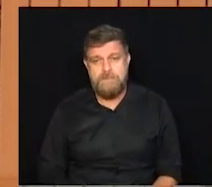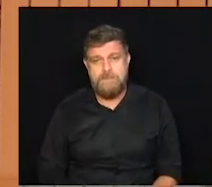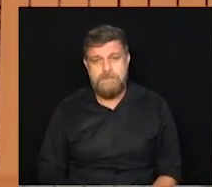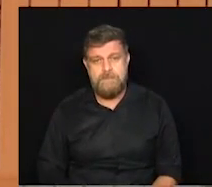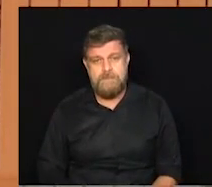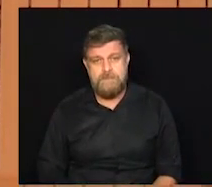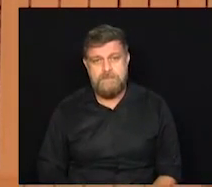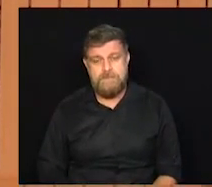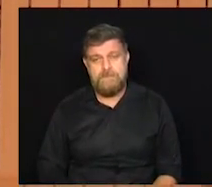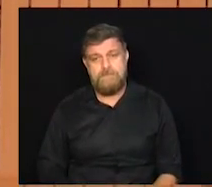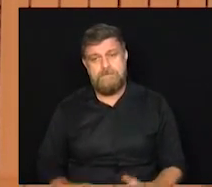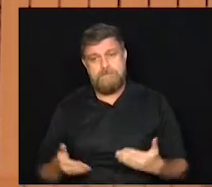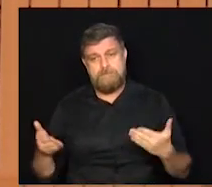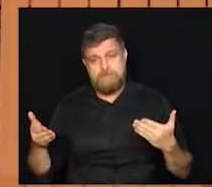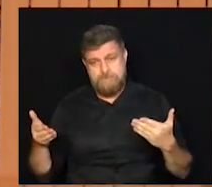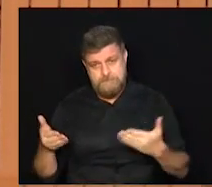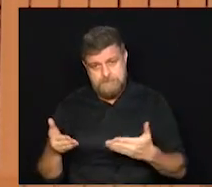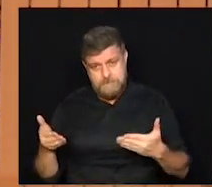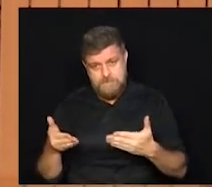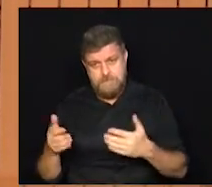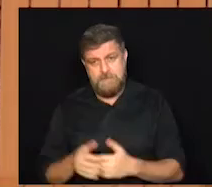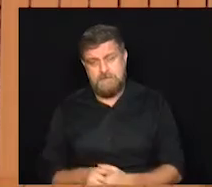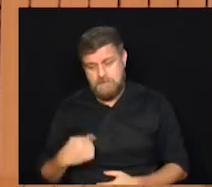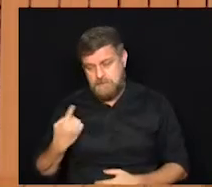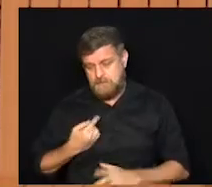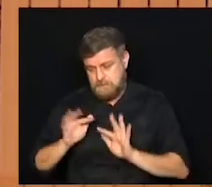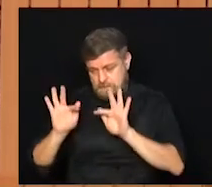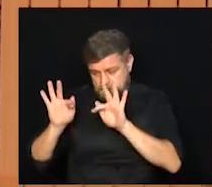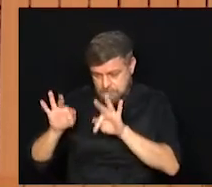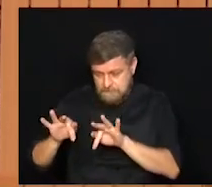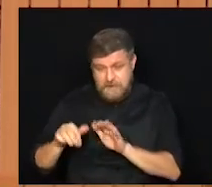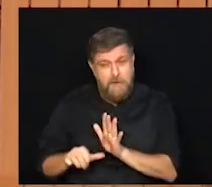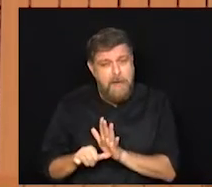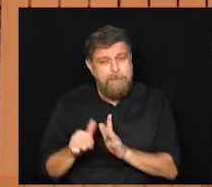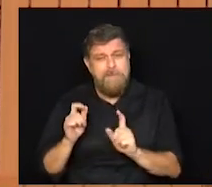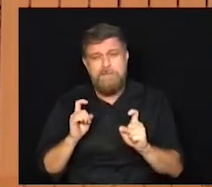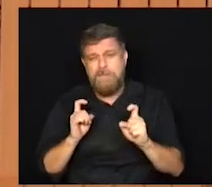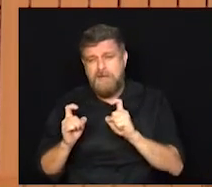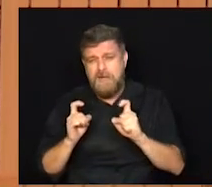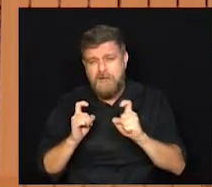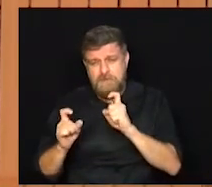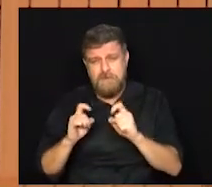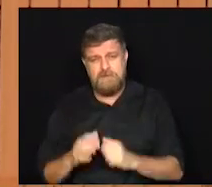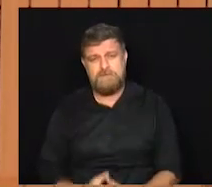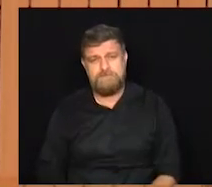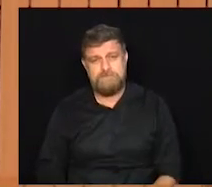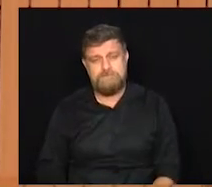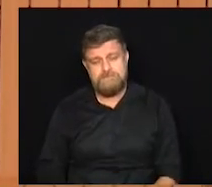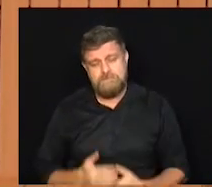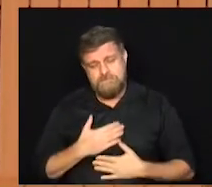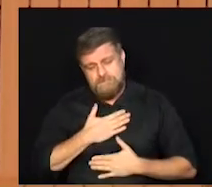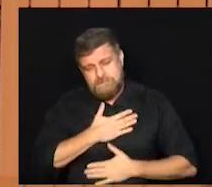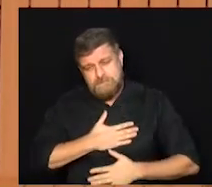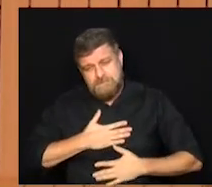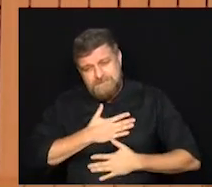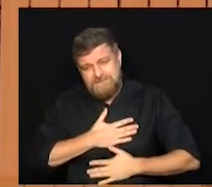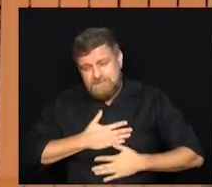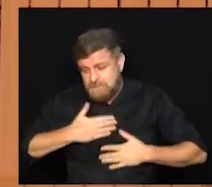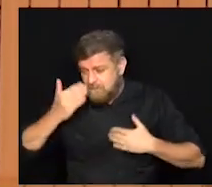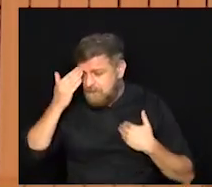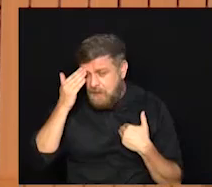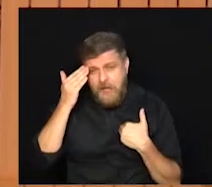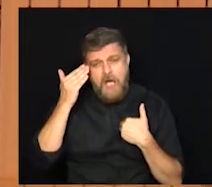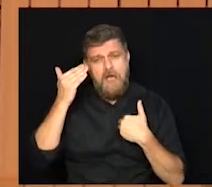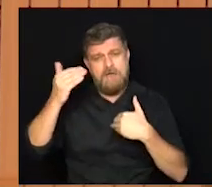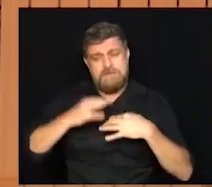Então, hoje, estamos terminando, né, nossa primeira reunião. Eu gostaria de agradecer a